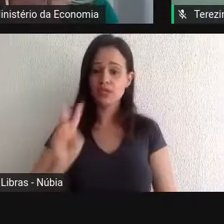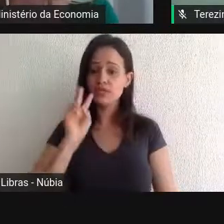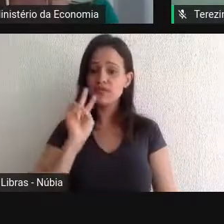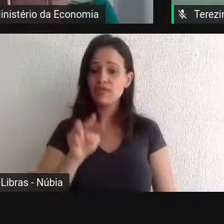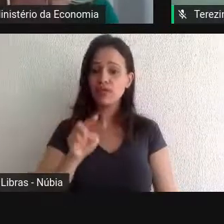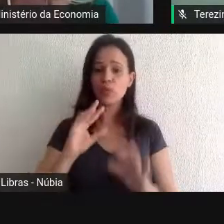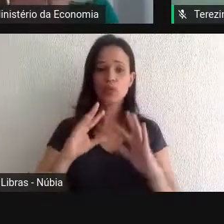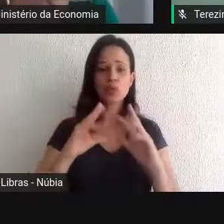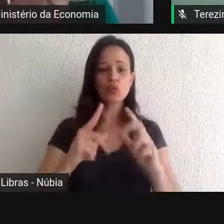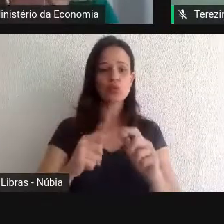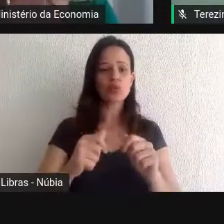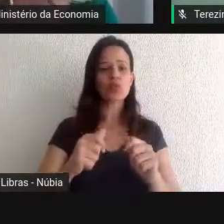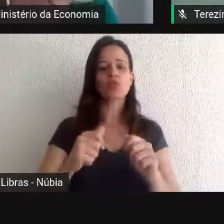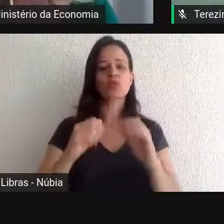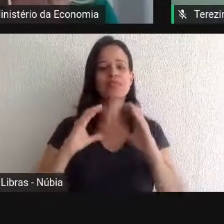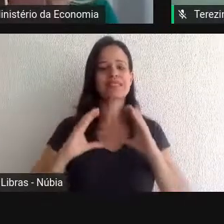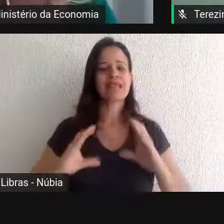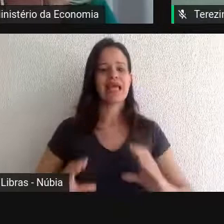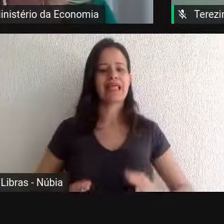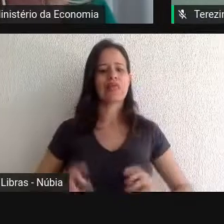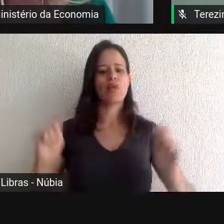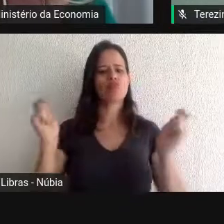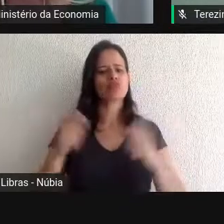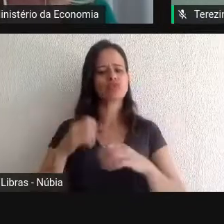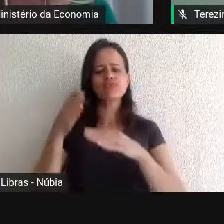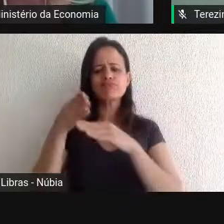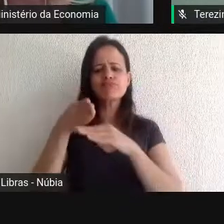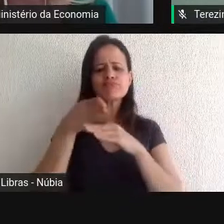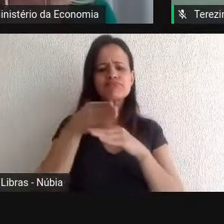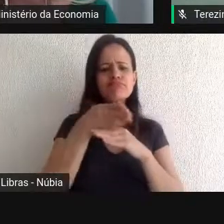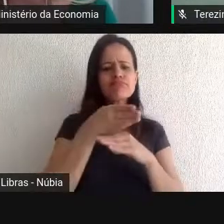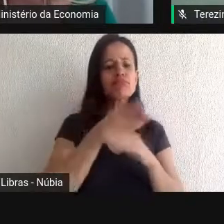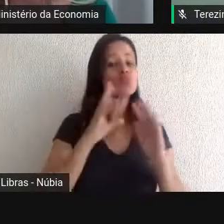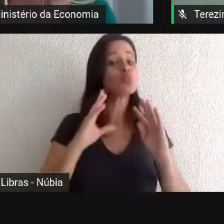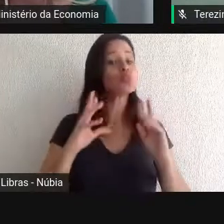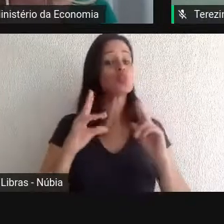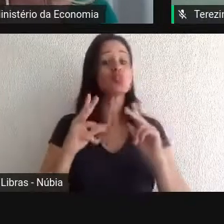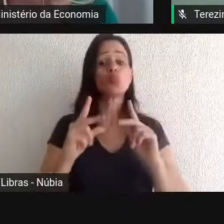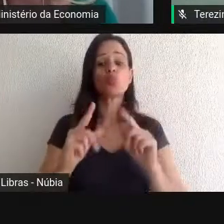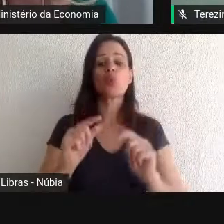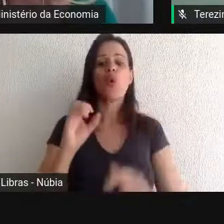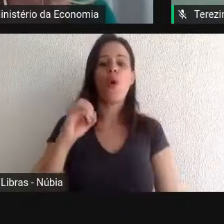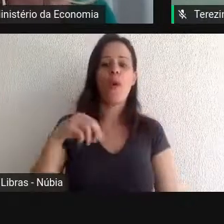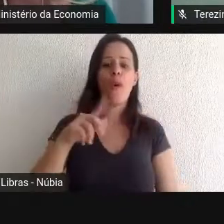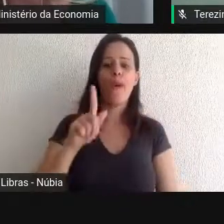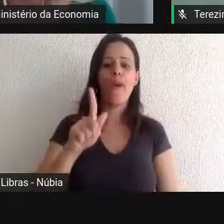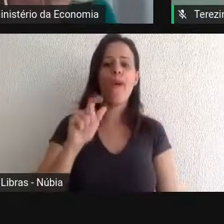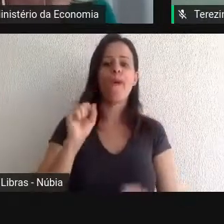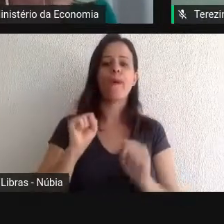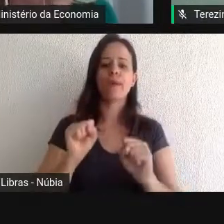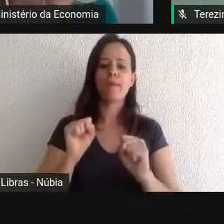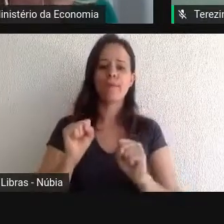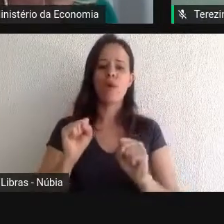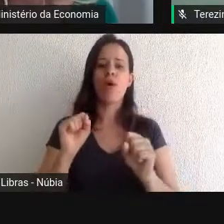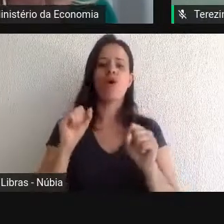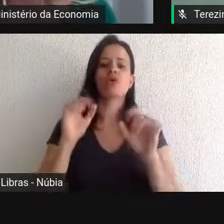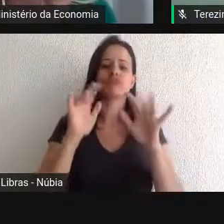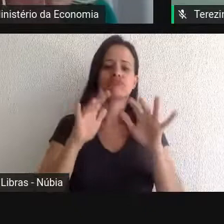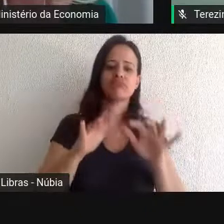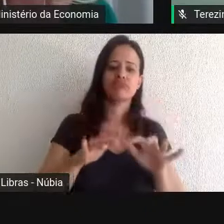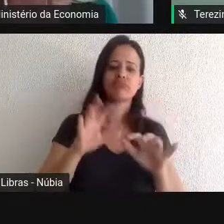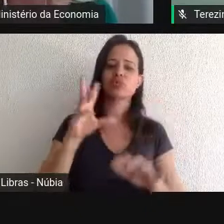esplanada, o cidadão tem acesso a todas as trocas de comunicação. Então, uma ONG pode colocar uma manifestação no processo, todos